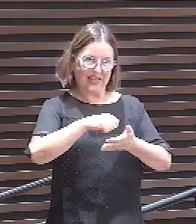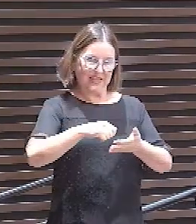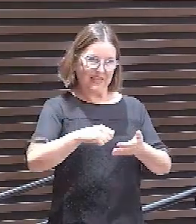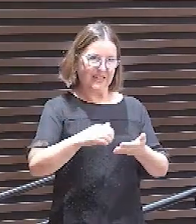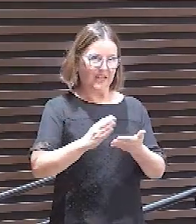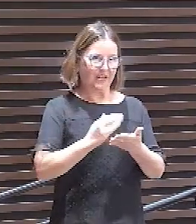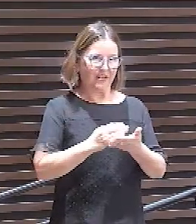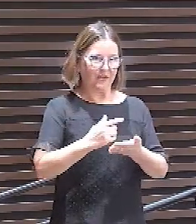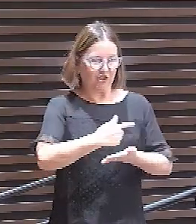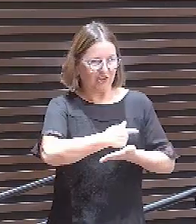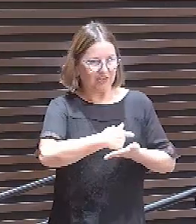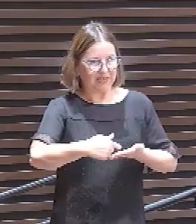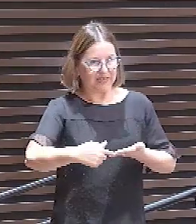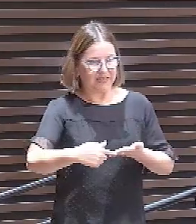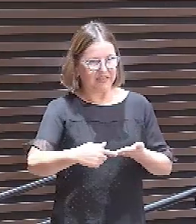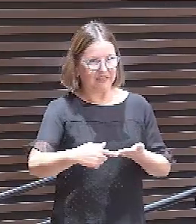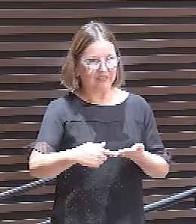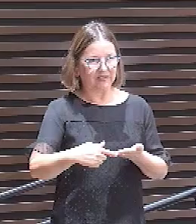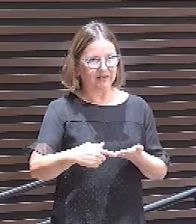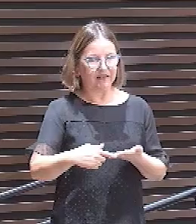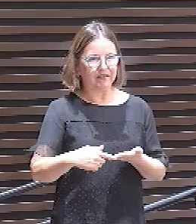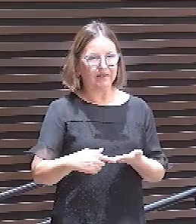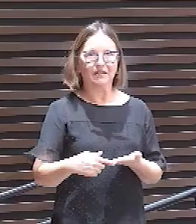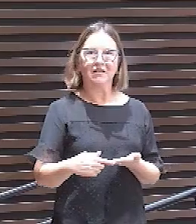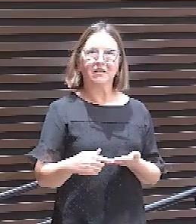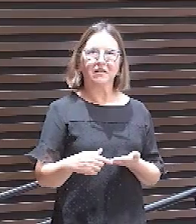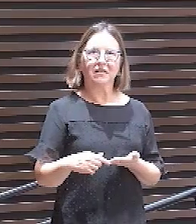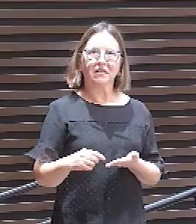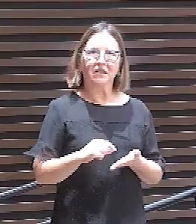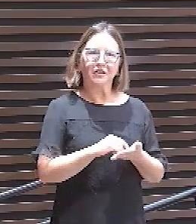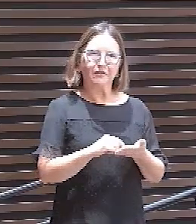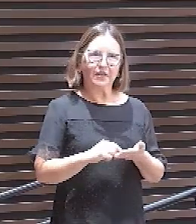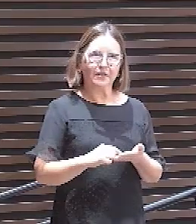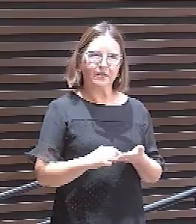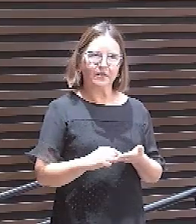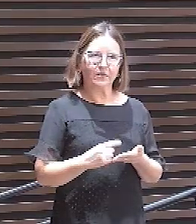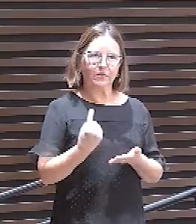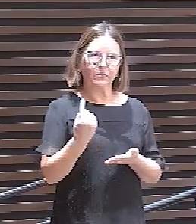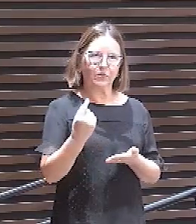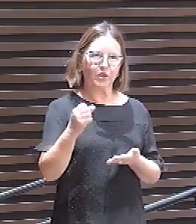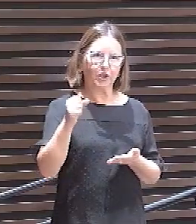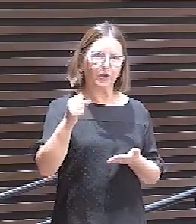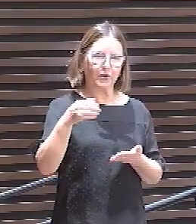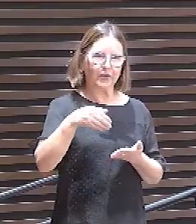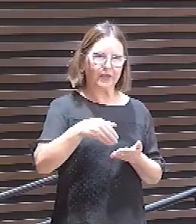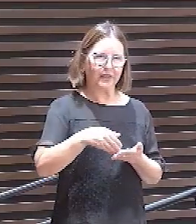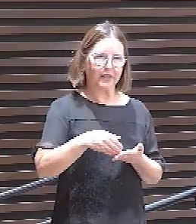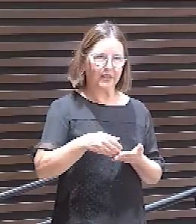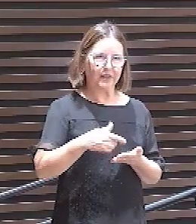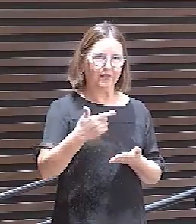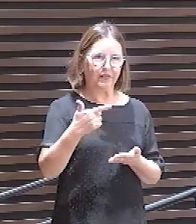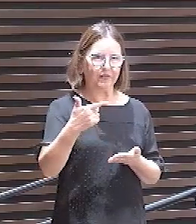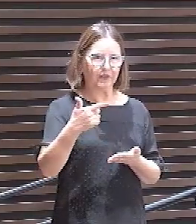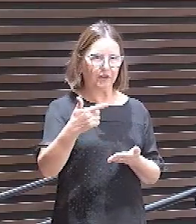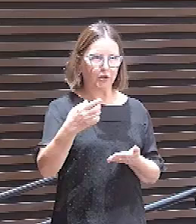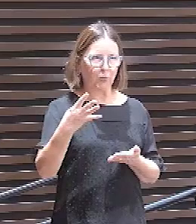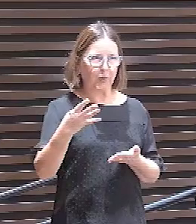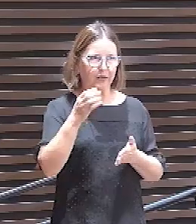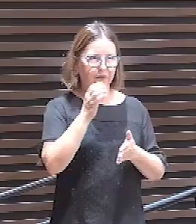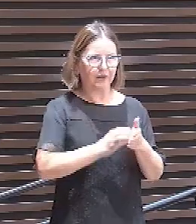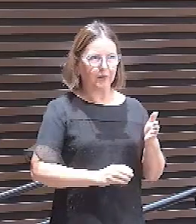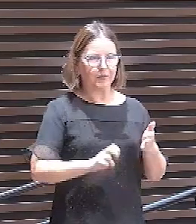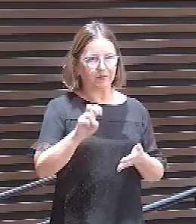nos versículos 18 a 24 do capítulo